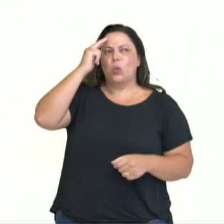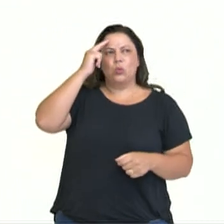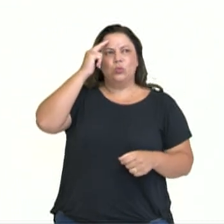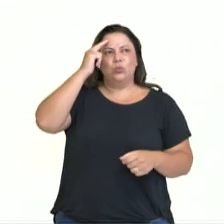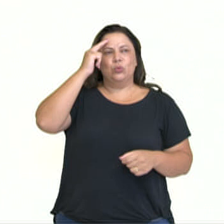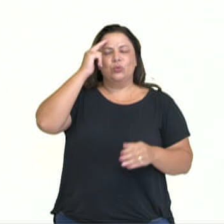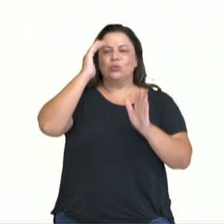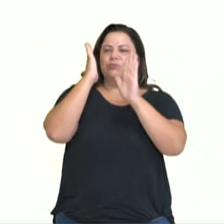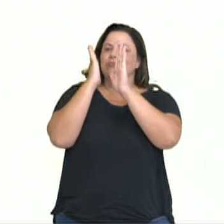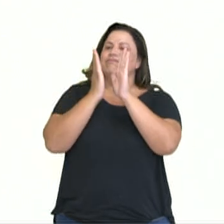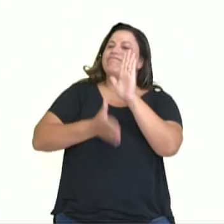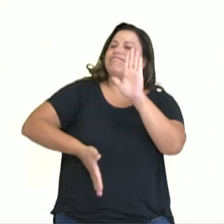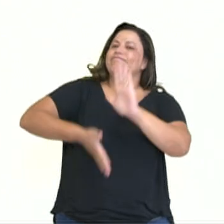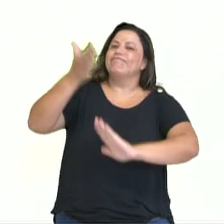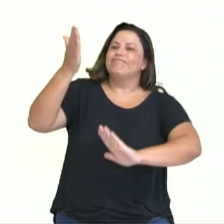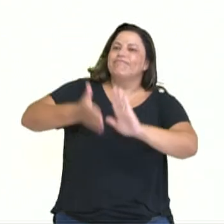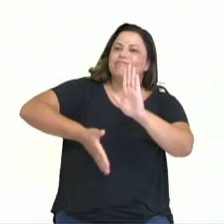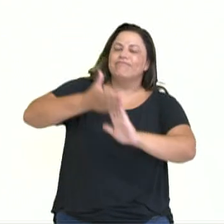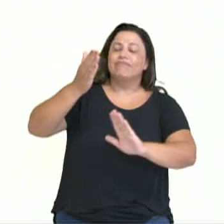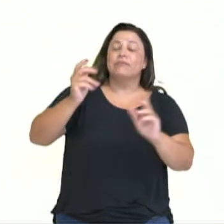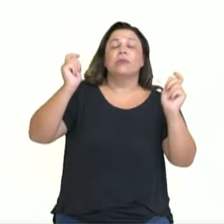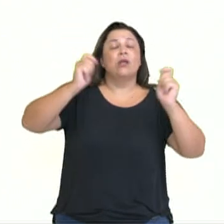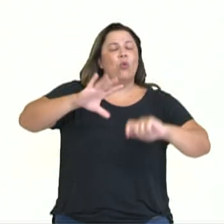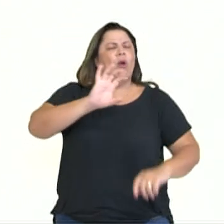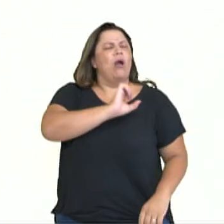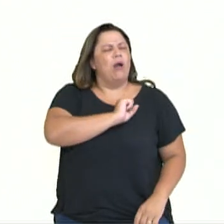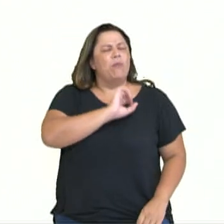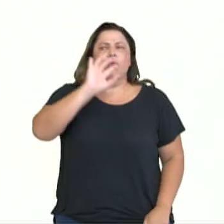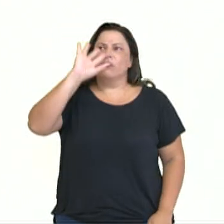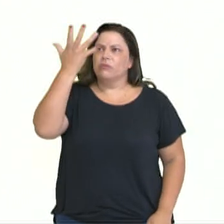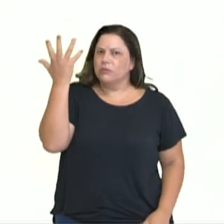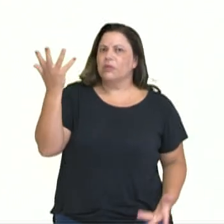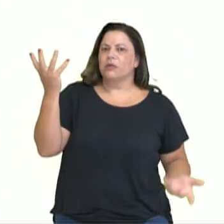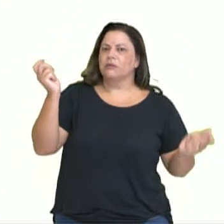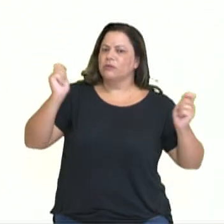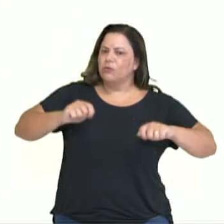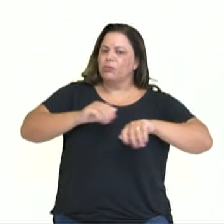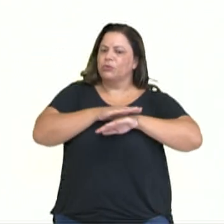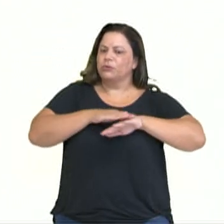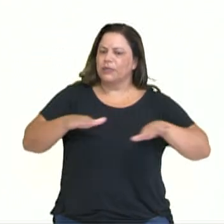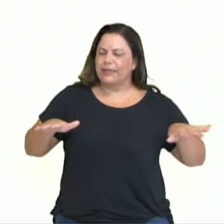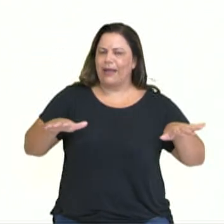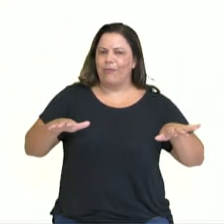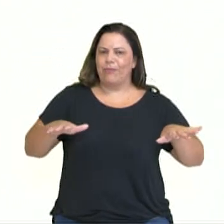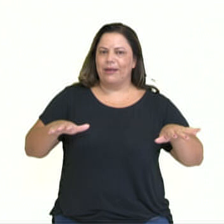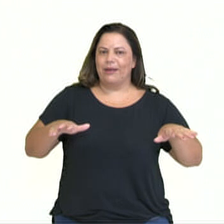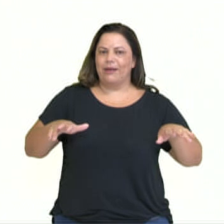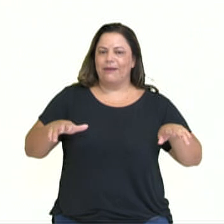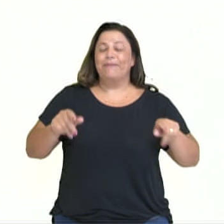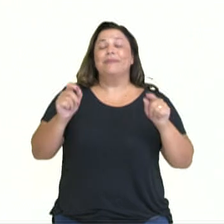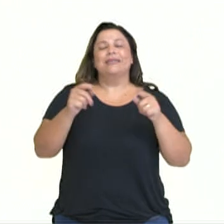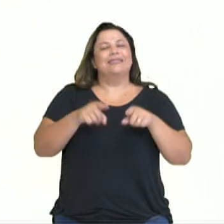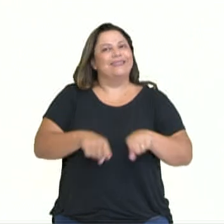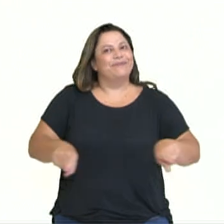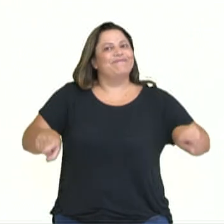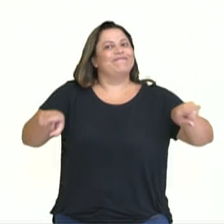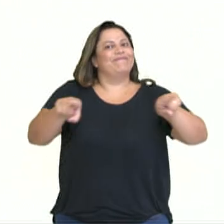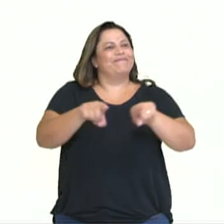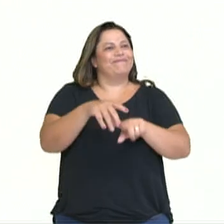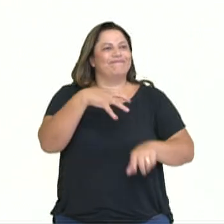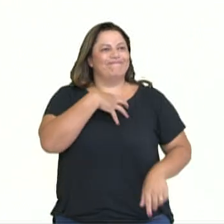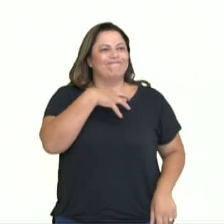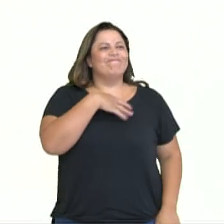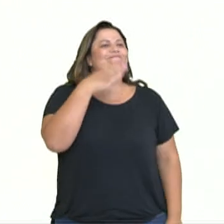O amor acontece, pode acabar, mas você tem que acabar para que venha, renasça o sentimento. Tá? Eu bem sei, meu